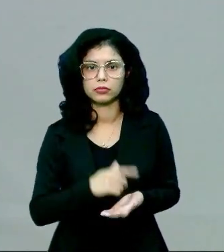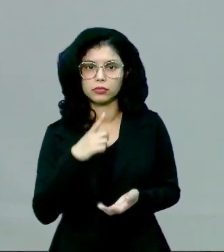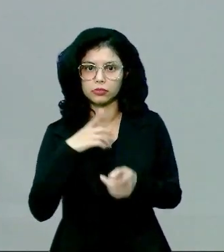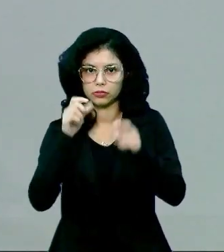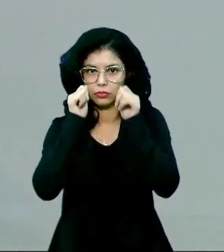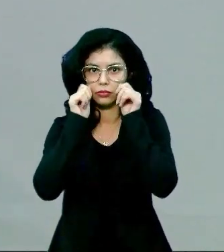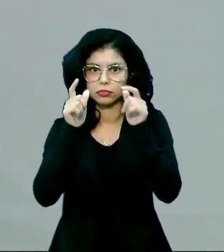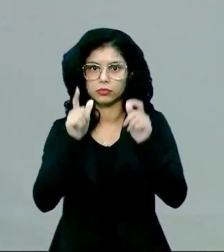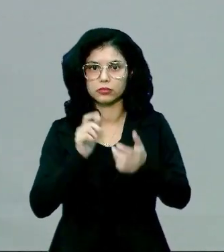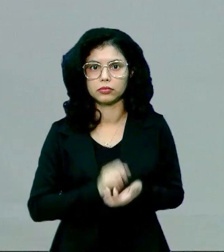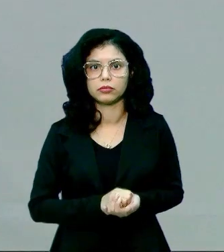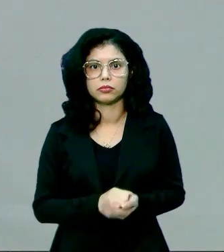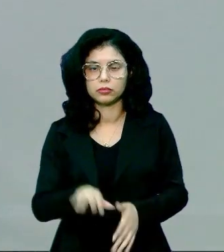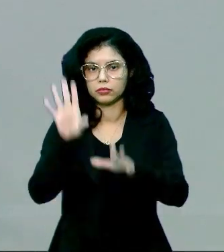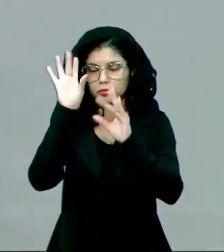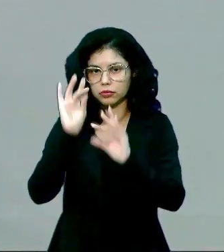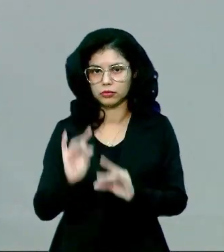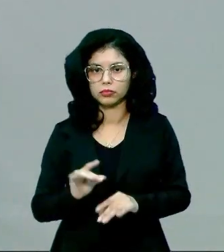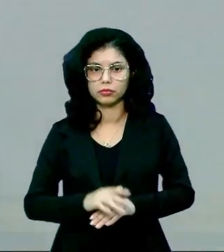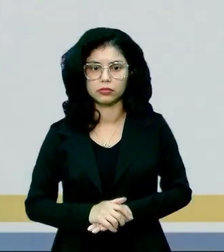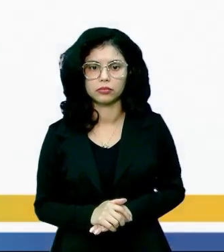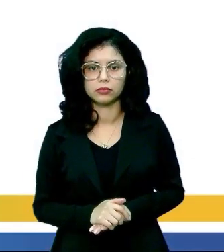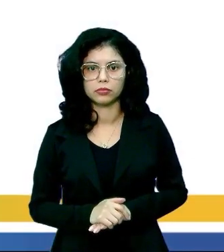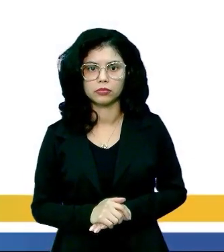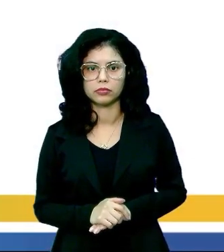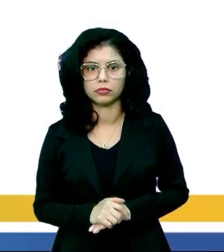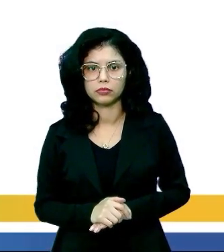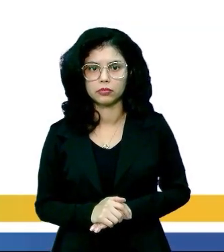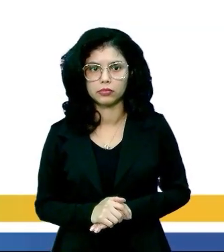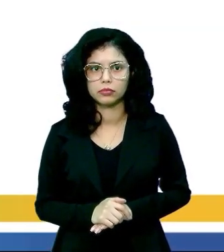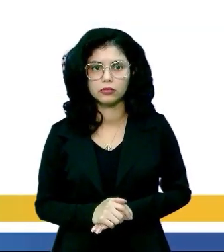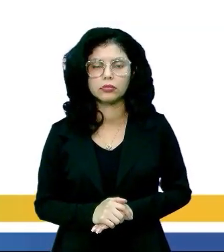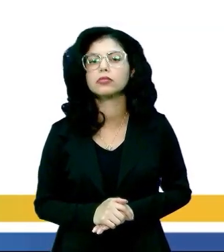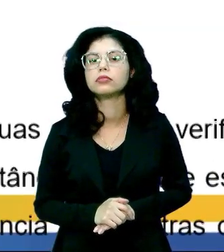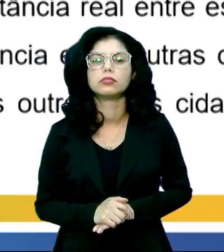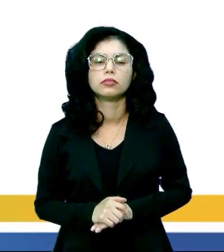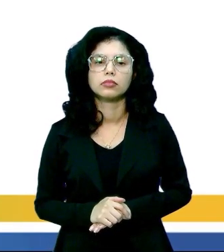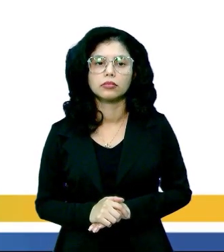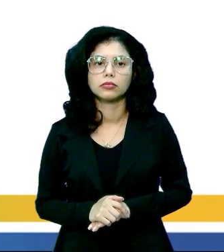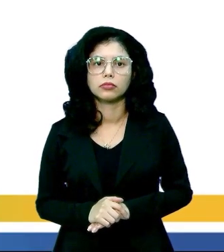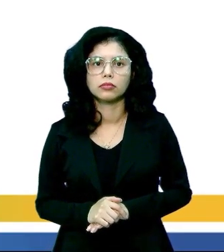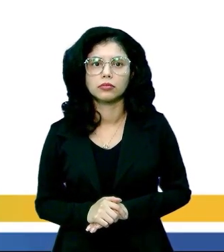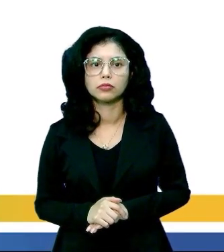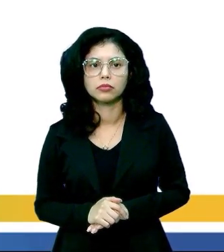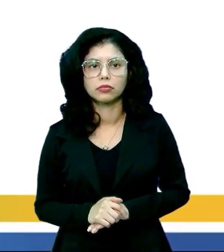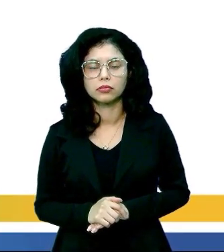que prestar atenção, os detalhes. Então vamos lá, continuando.